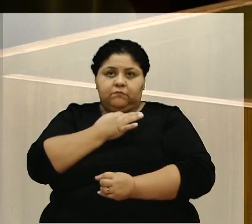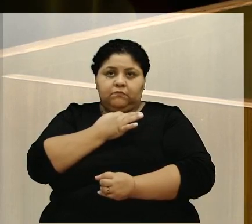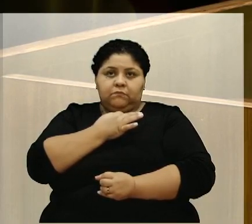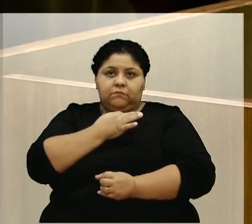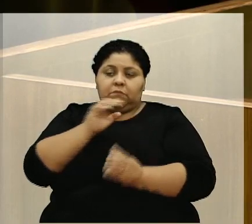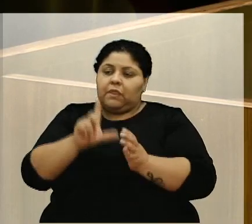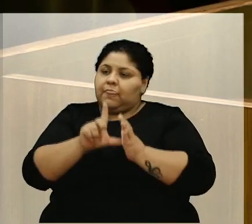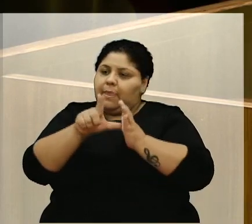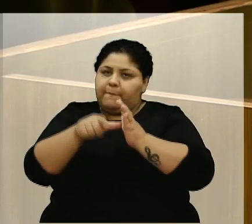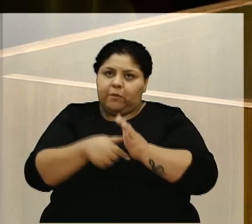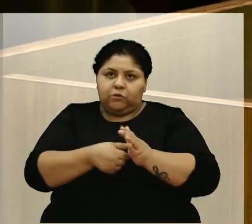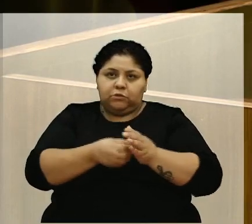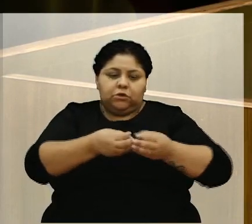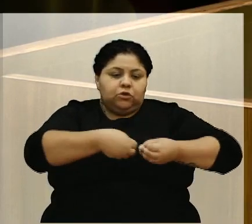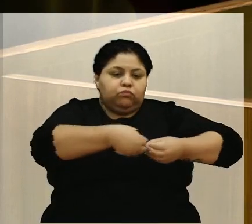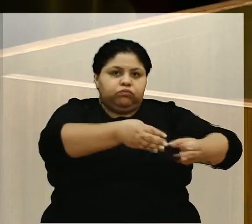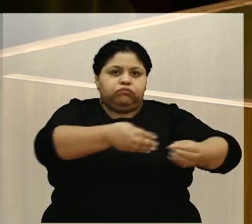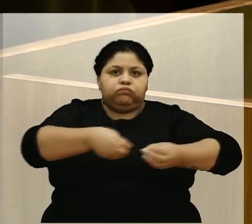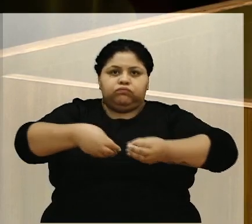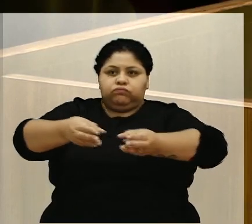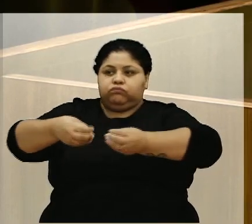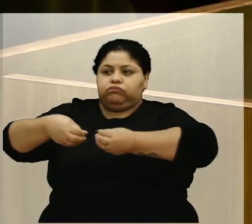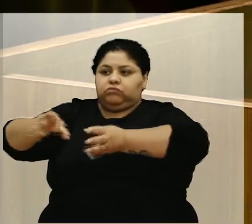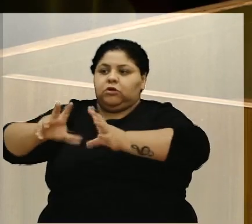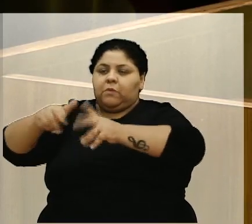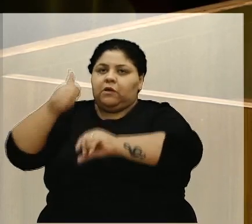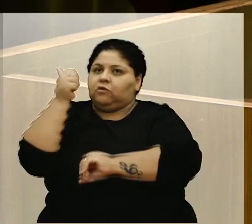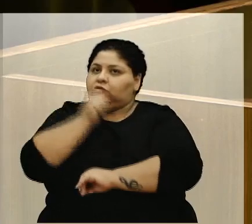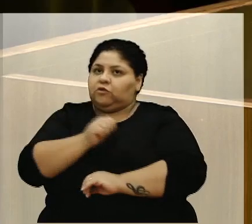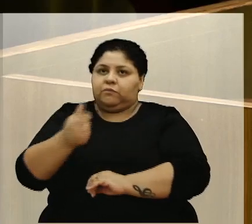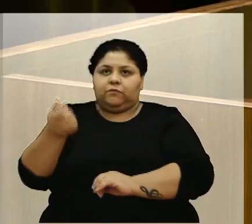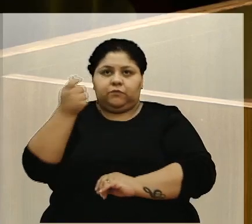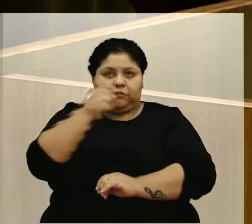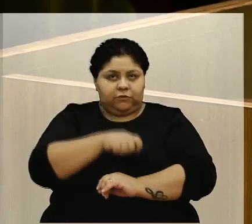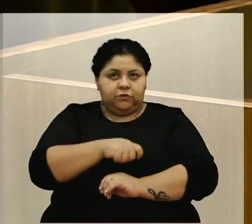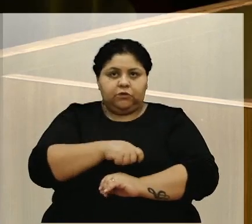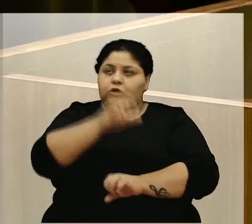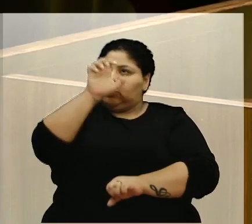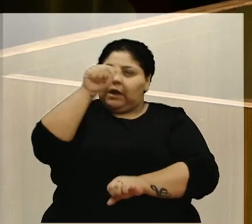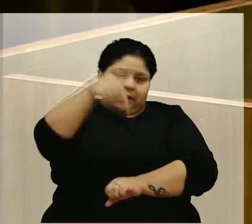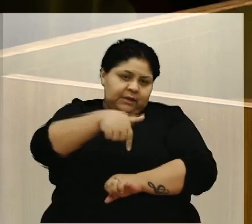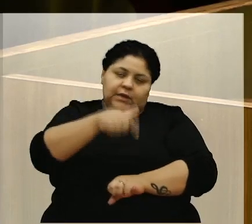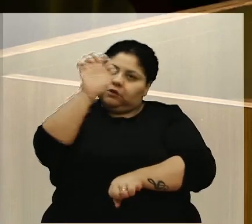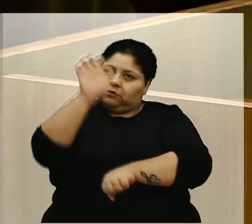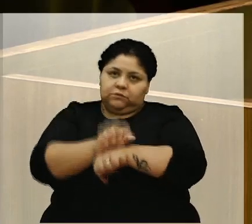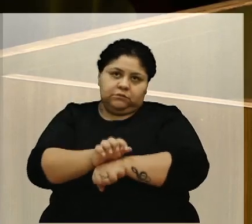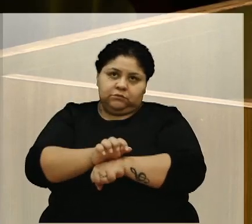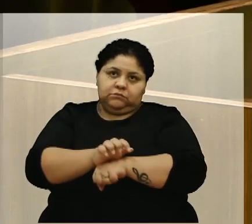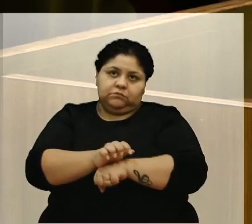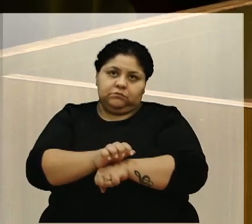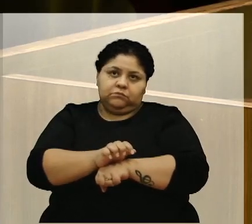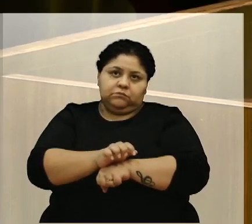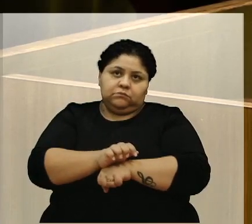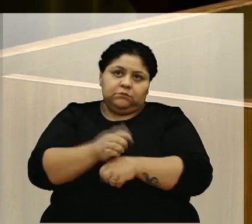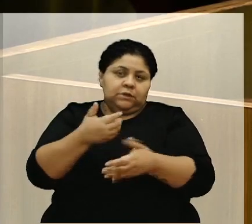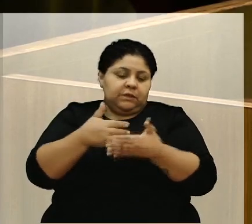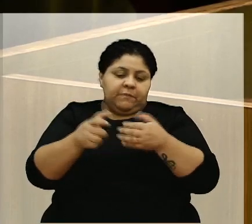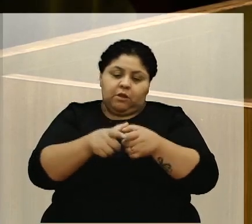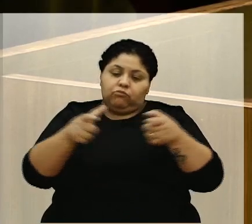dado, enfim, para todas as mulheres que precisem aqui ou mesmo no estado, dependendo do tamanho das